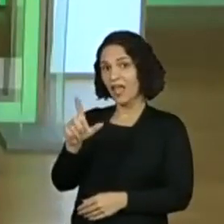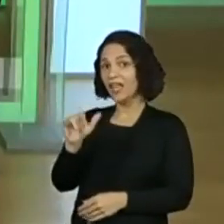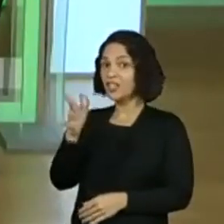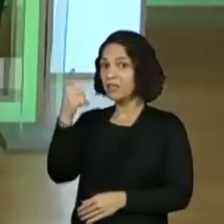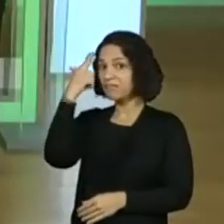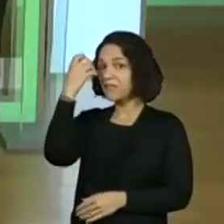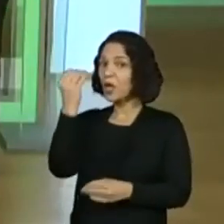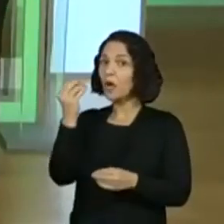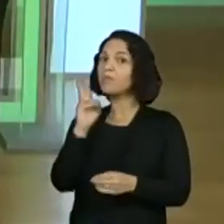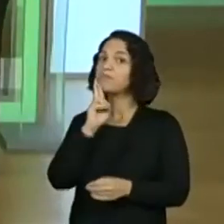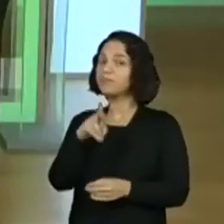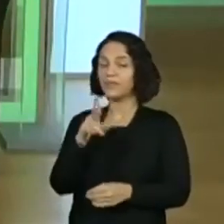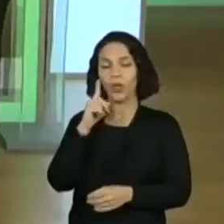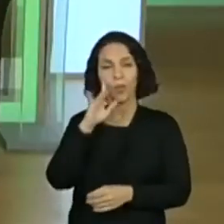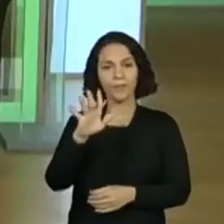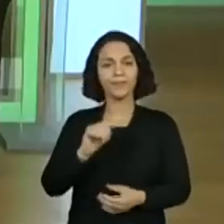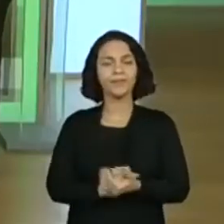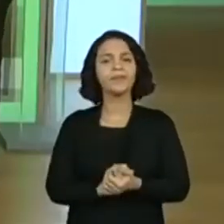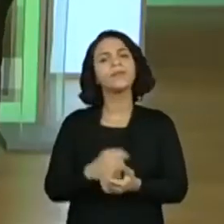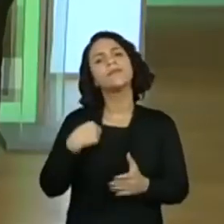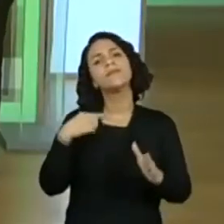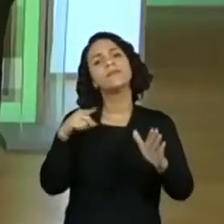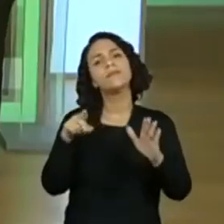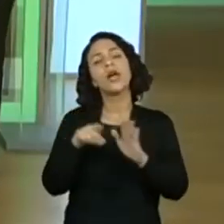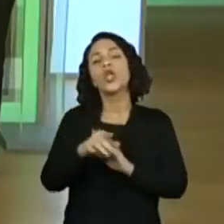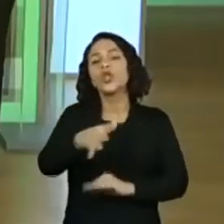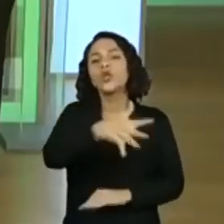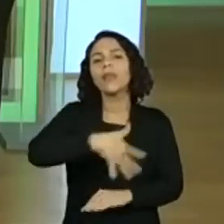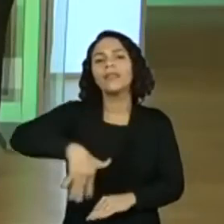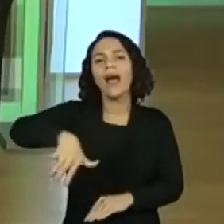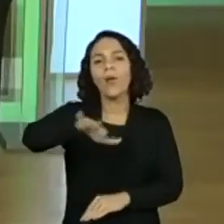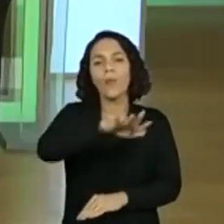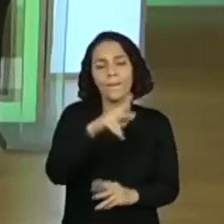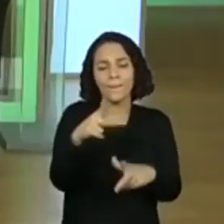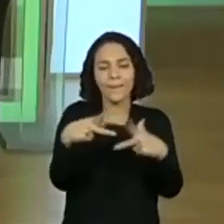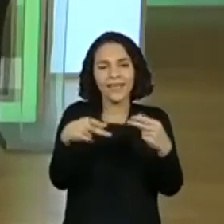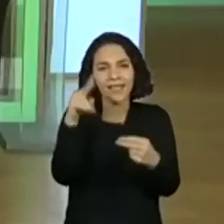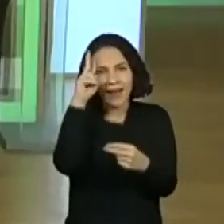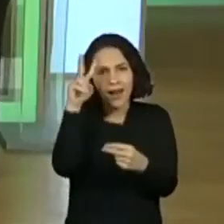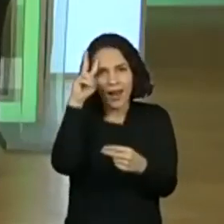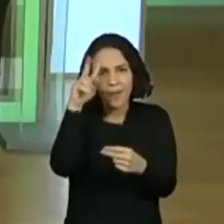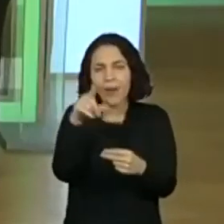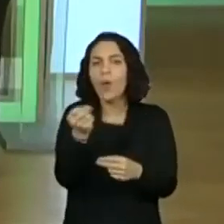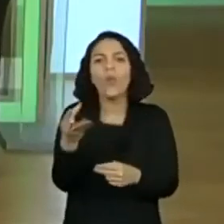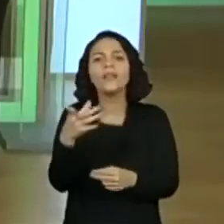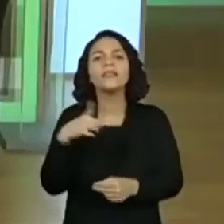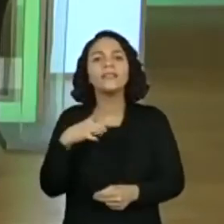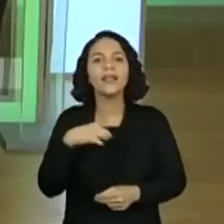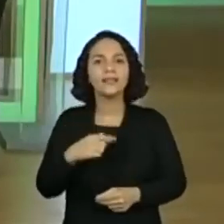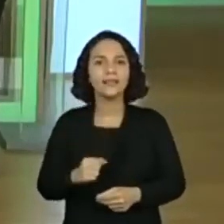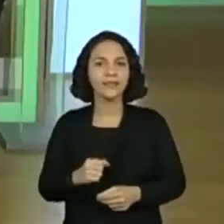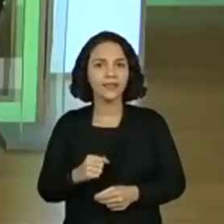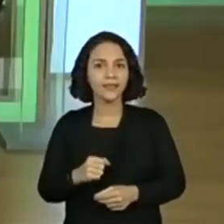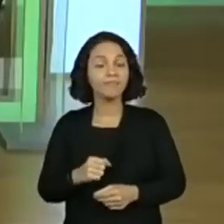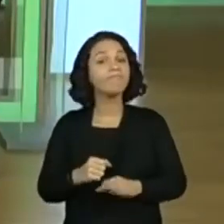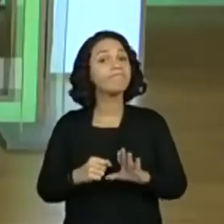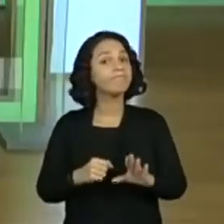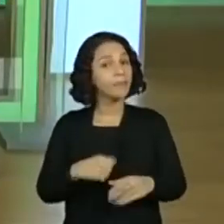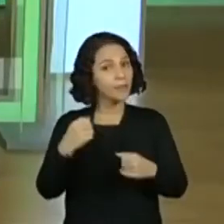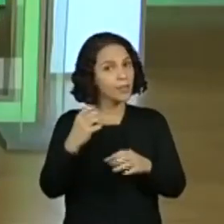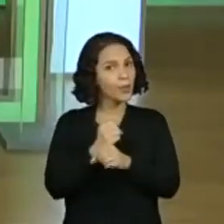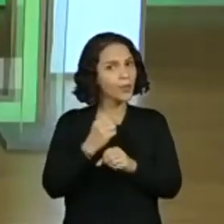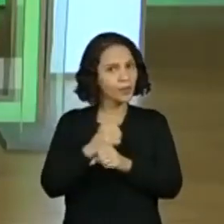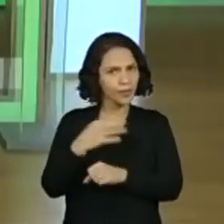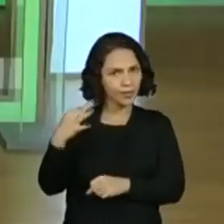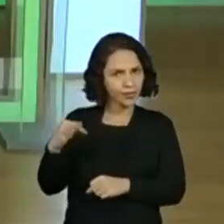vamos responder é quantas lembrancinhas haviam na festa. Para responder isso, nós vamos precisar fazer um cálculo,